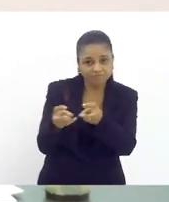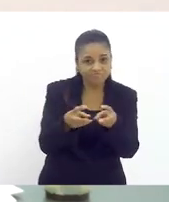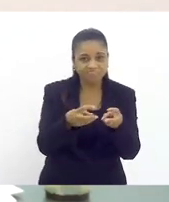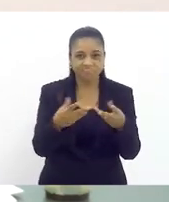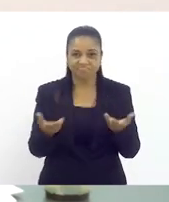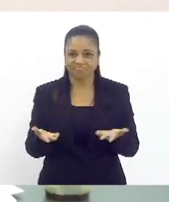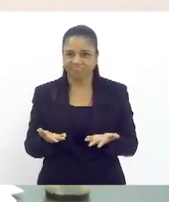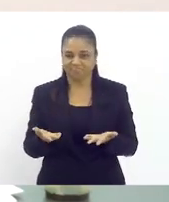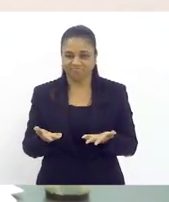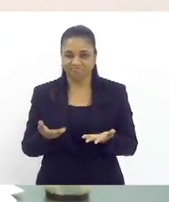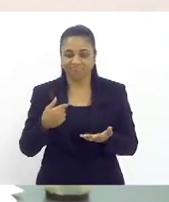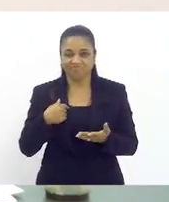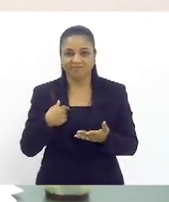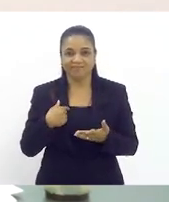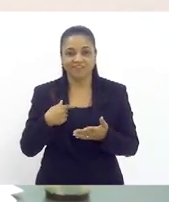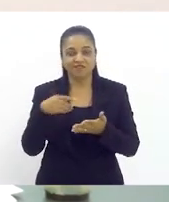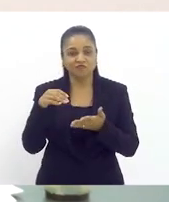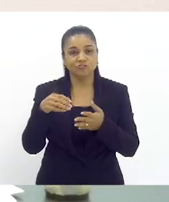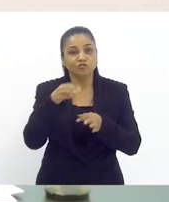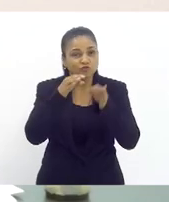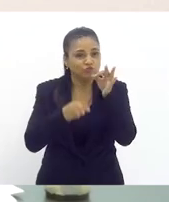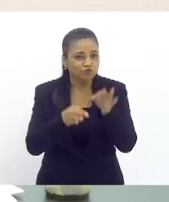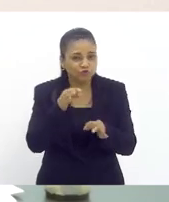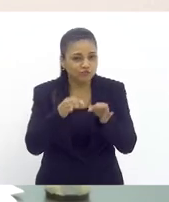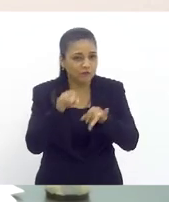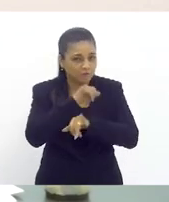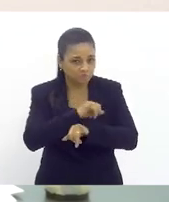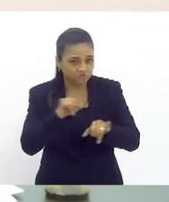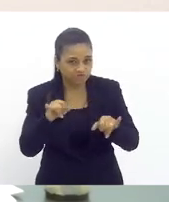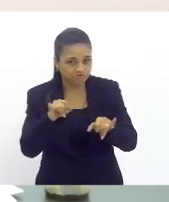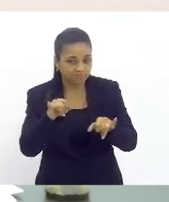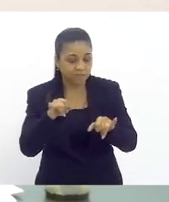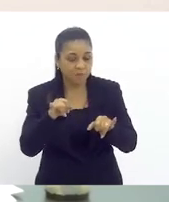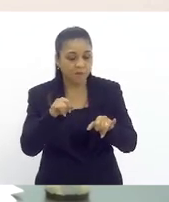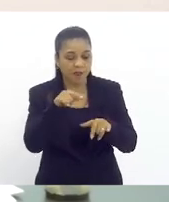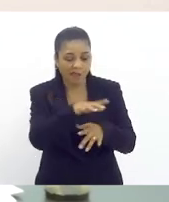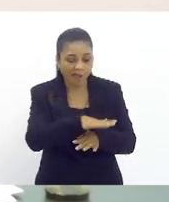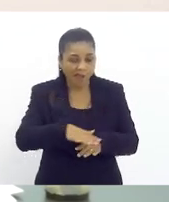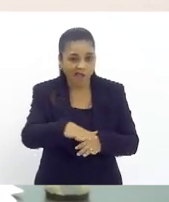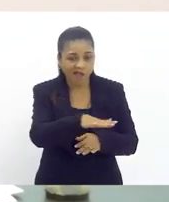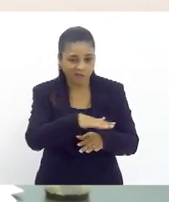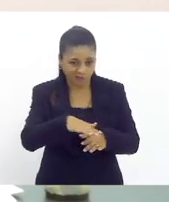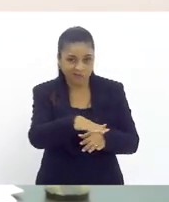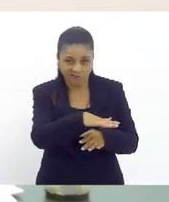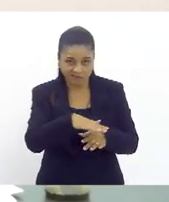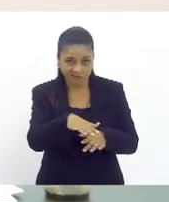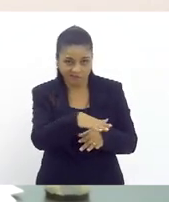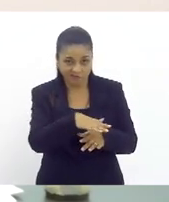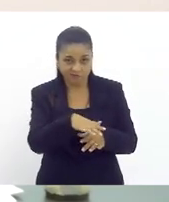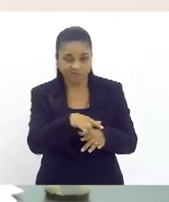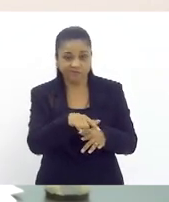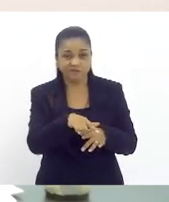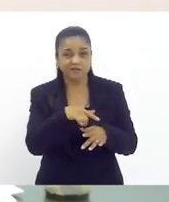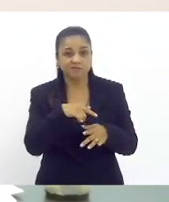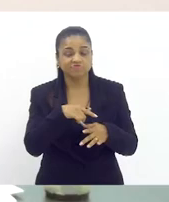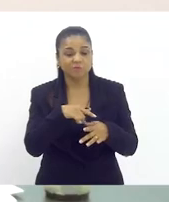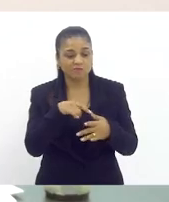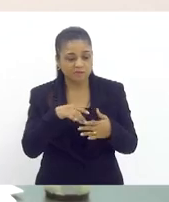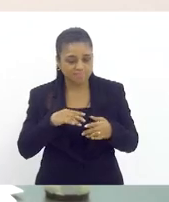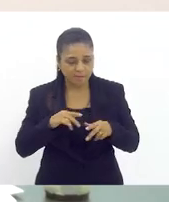quando se Cita alguma justificativa para desafetar uma área da unidade é citado o estágio avançado de